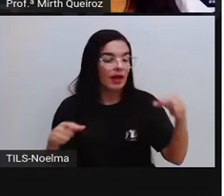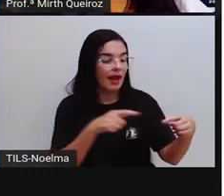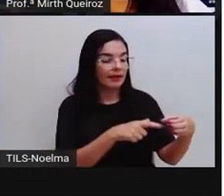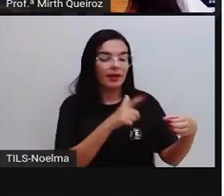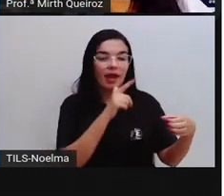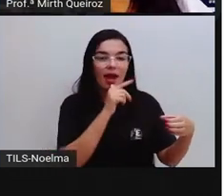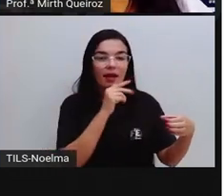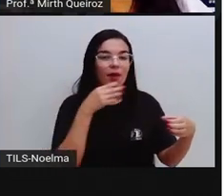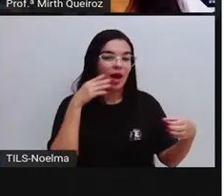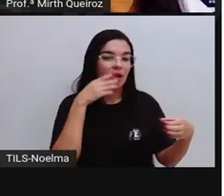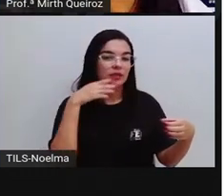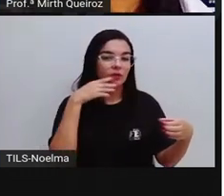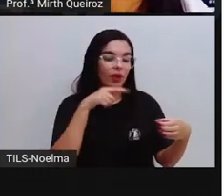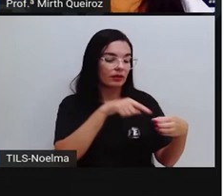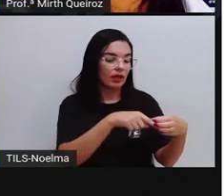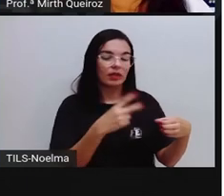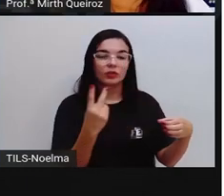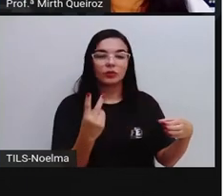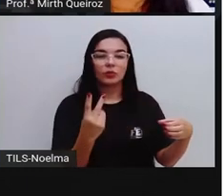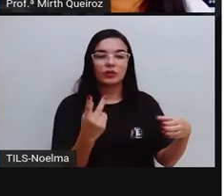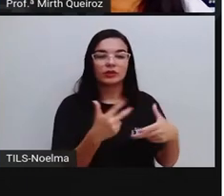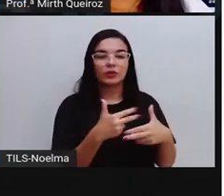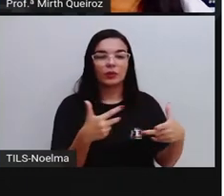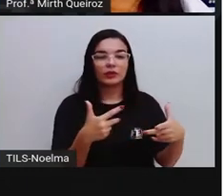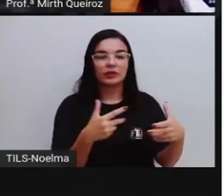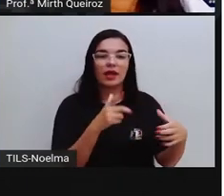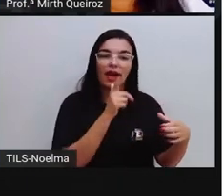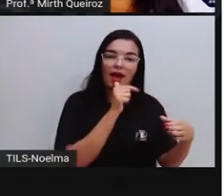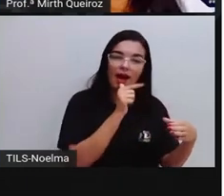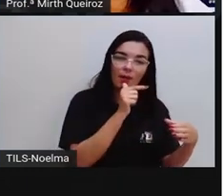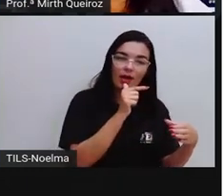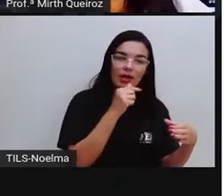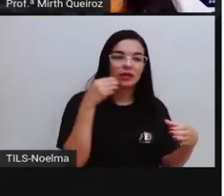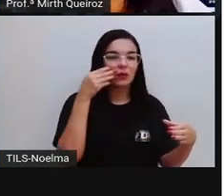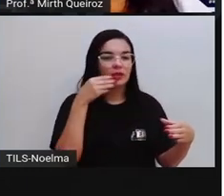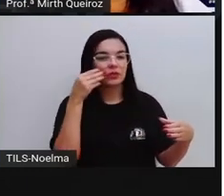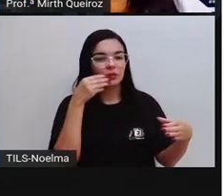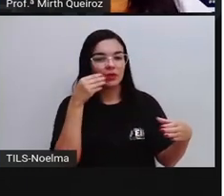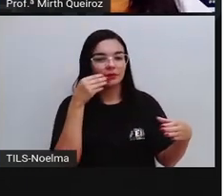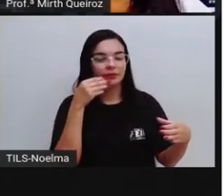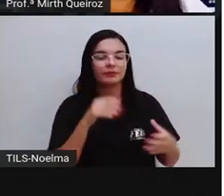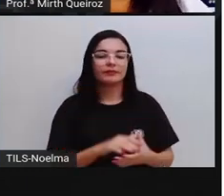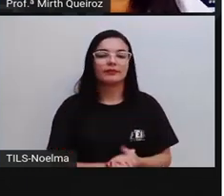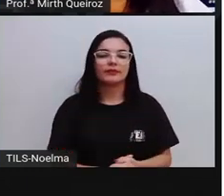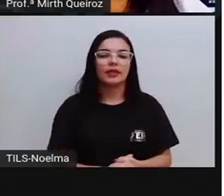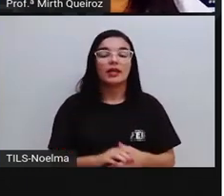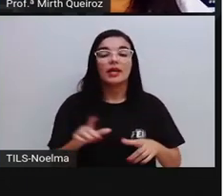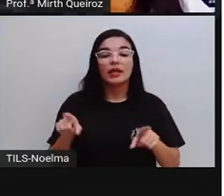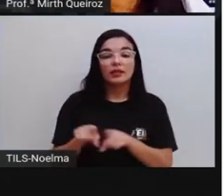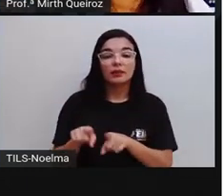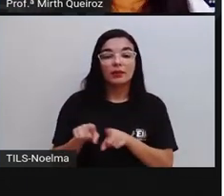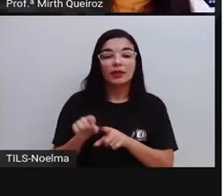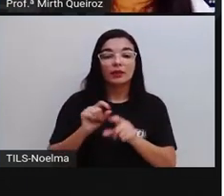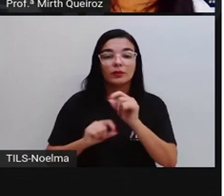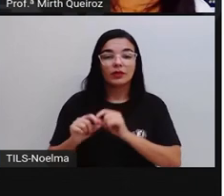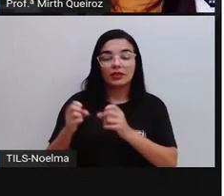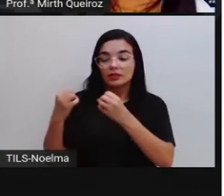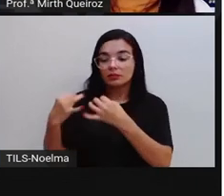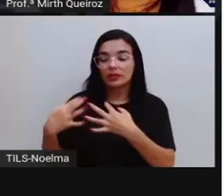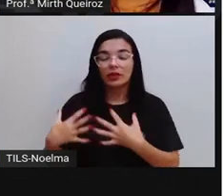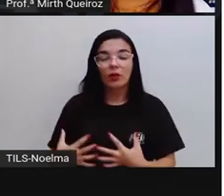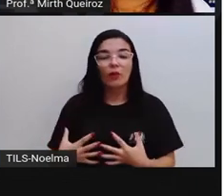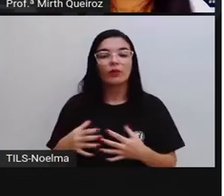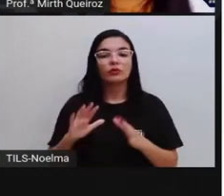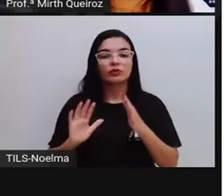fase, né? A gente consegue observar somente uma fase. E já o sistema heterogêneo pode acontecer com a